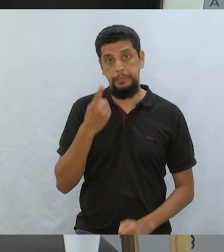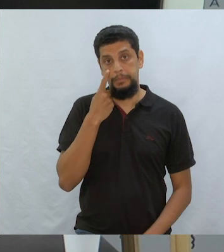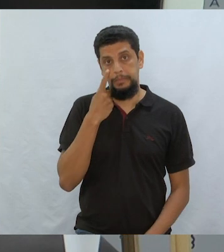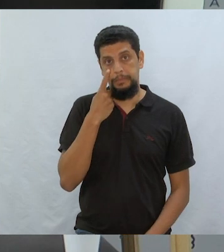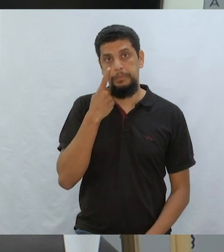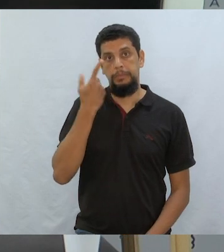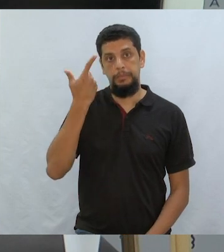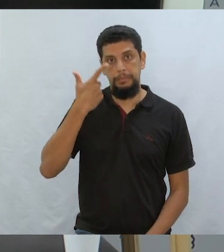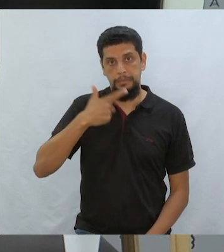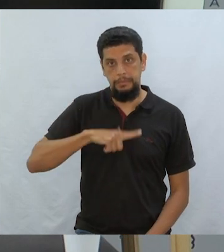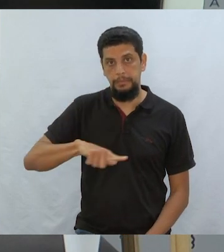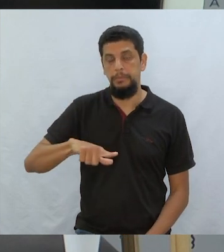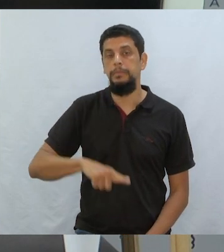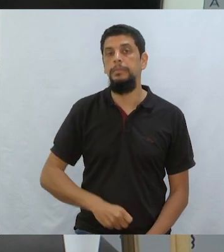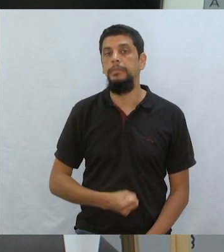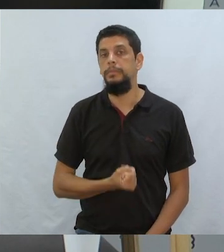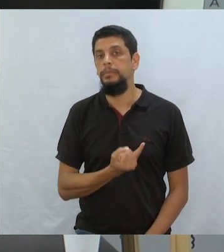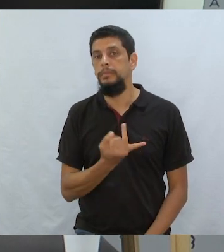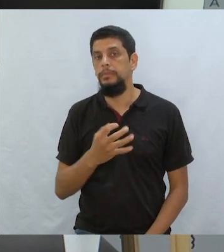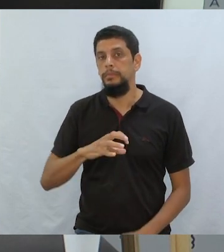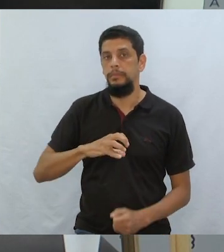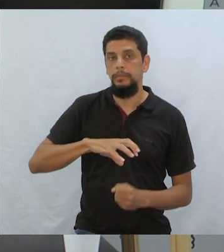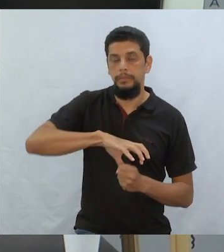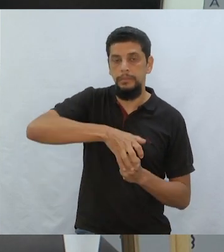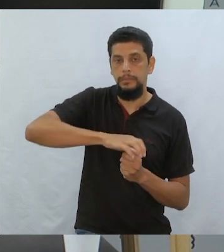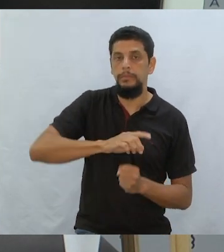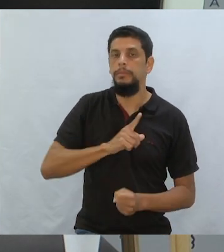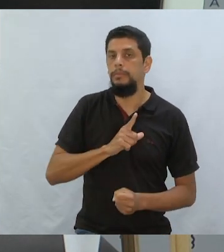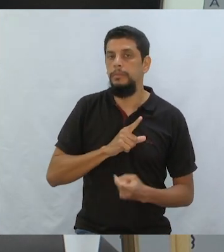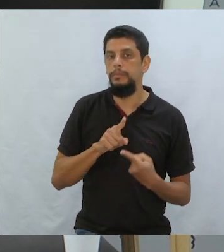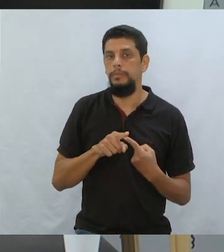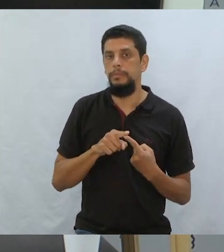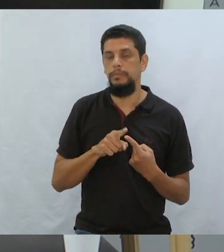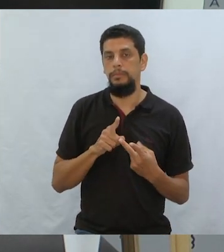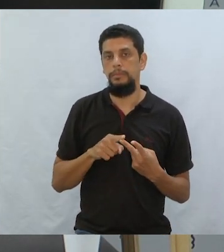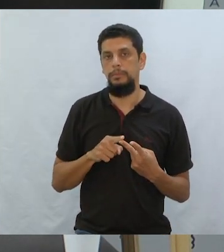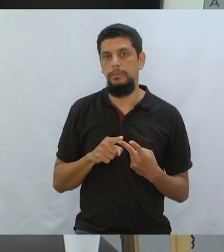Vamos conferir novamente a quantidade de tampinhas.